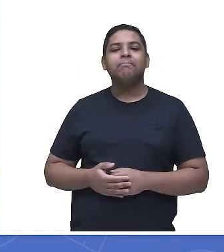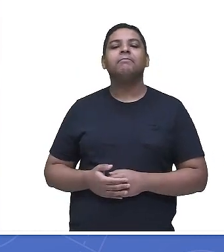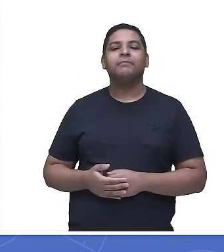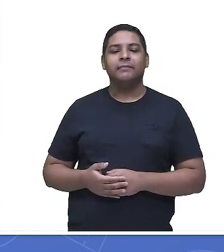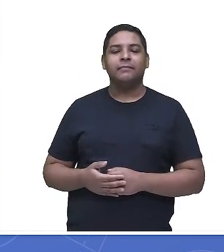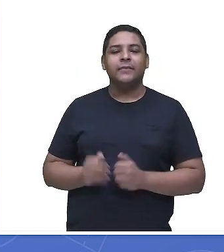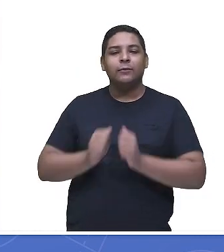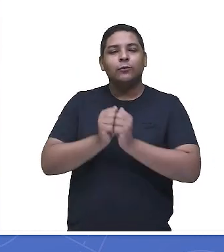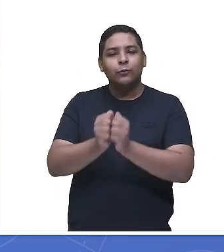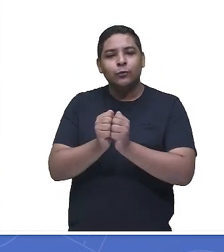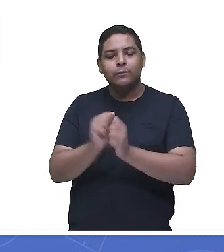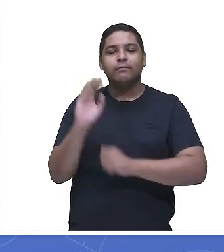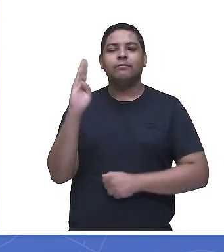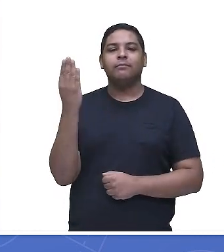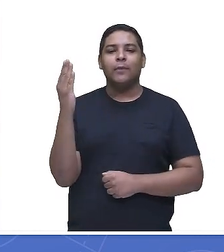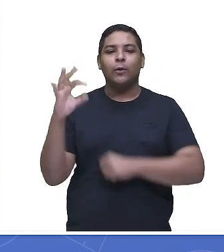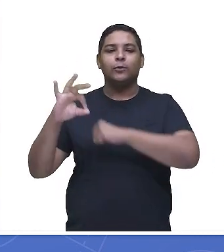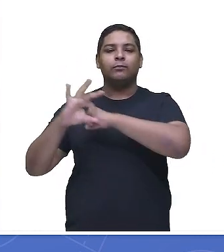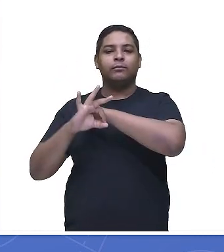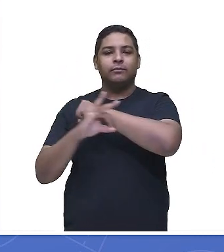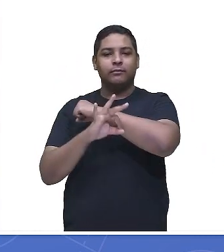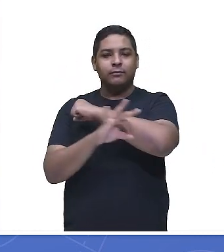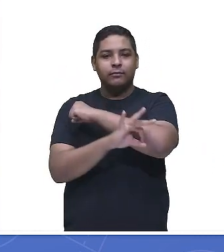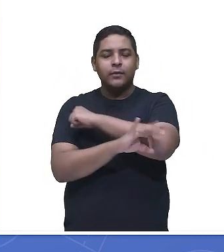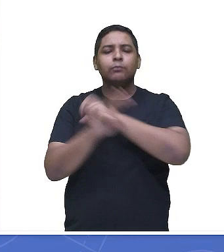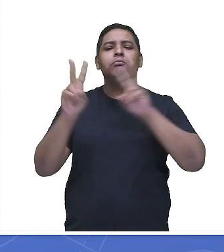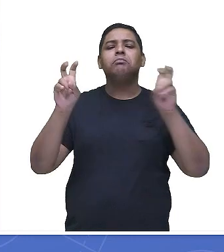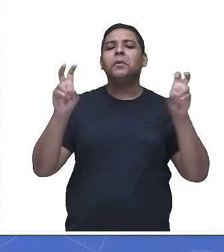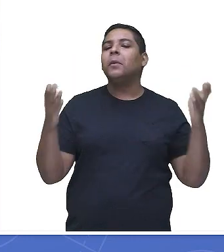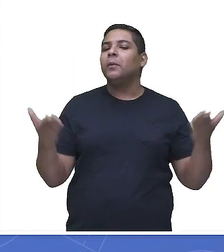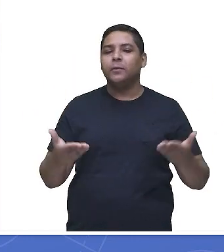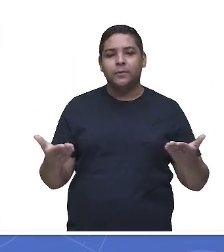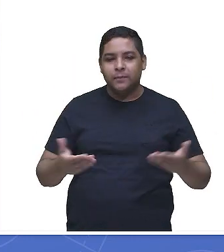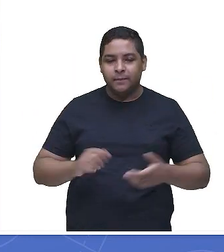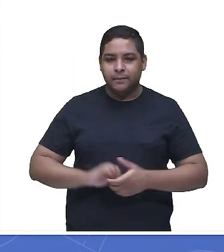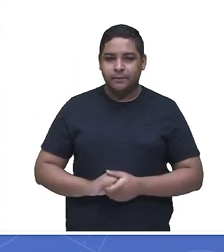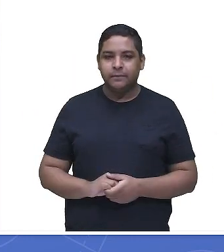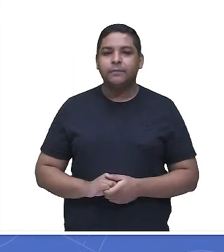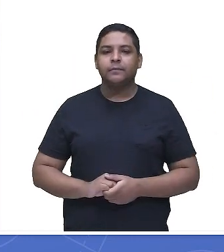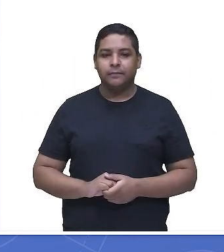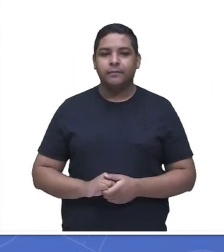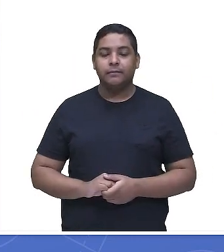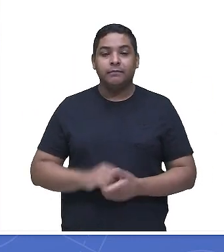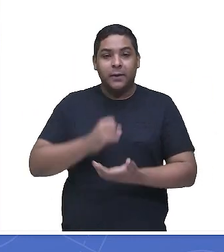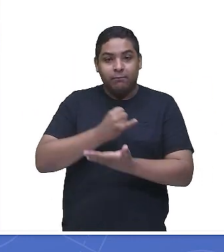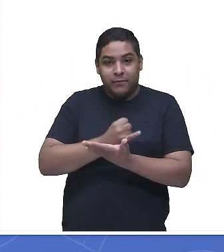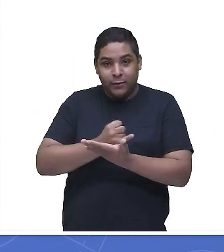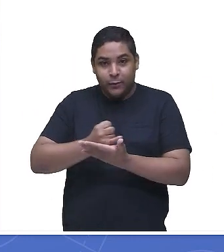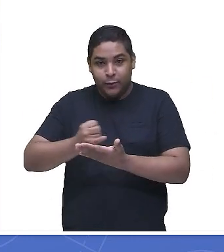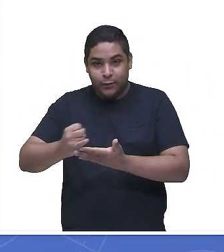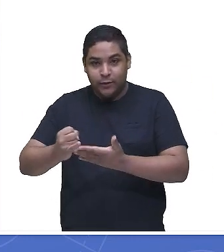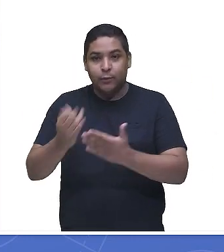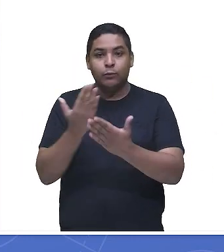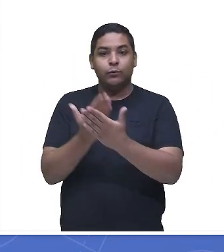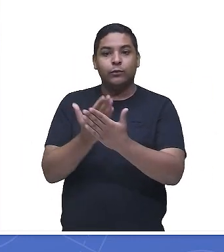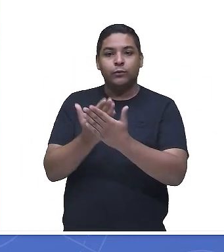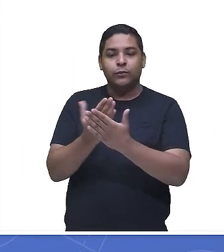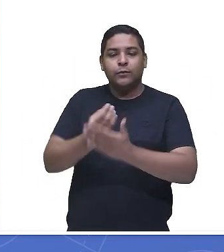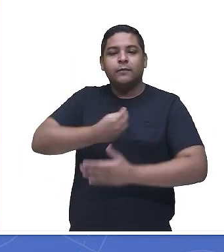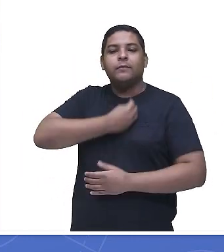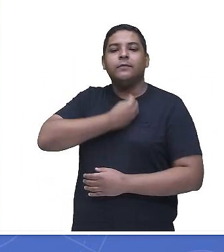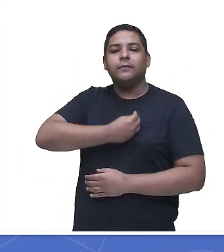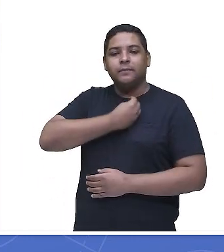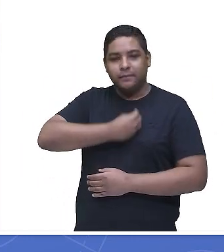ministrando biologia. Vamos ver o nosso assunto de hoje? O nosso assunto de hoje é sobre introdução ao estudo